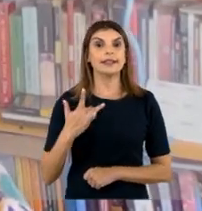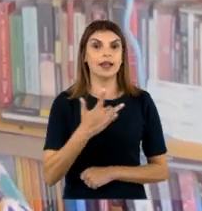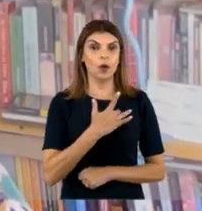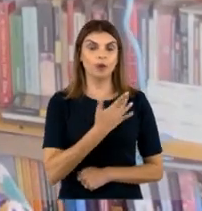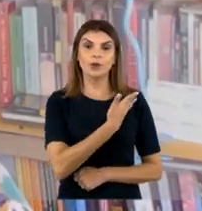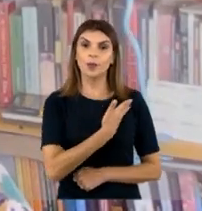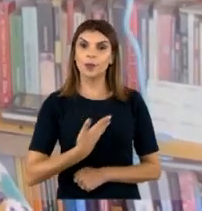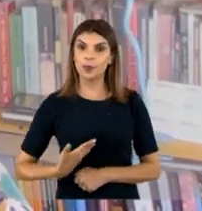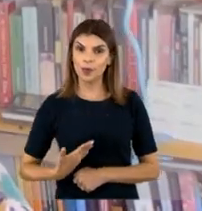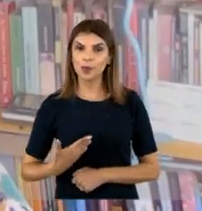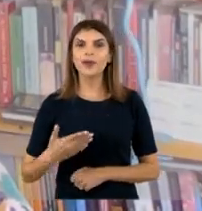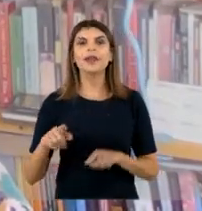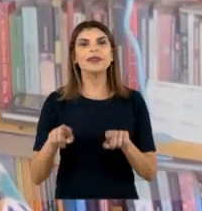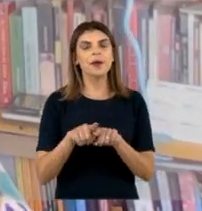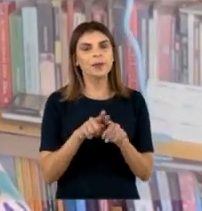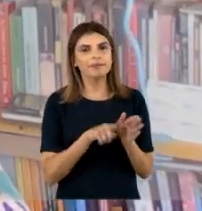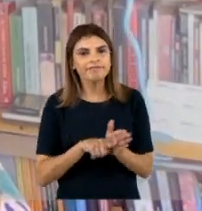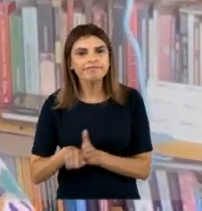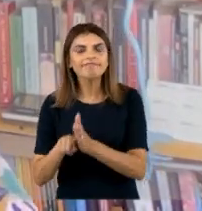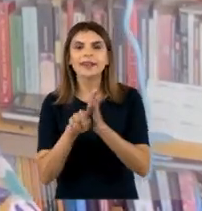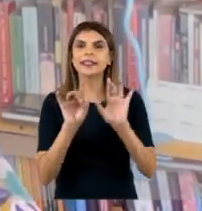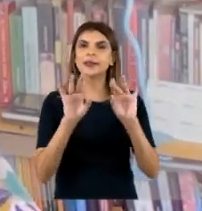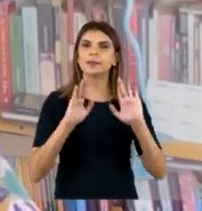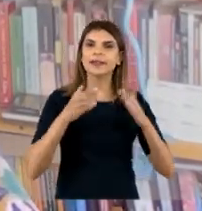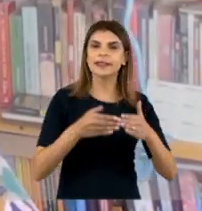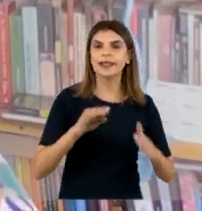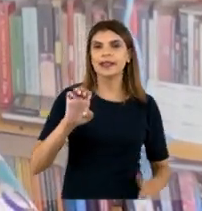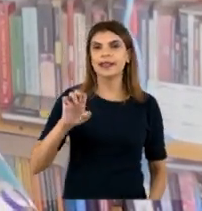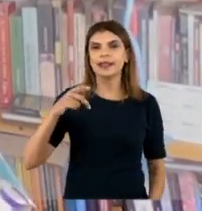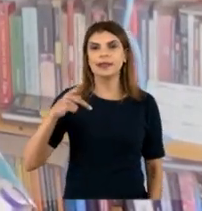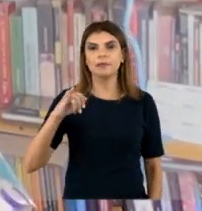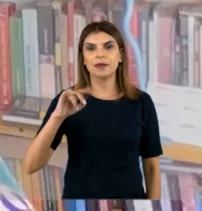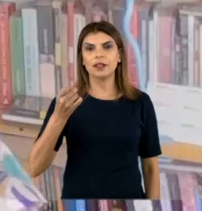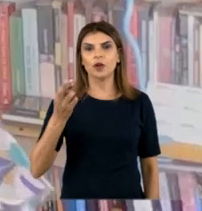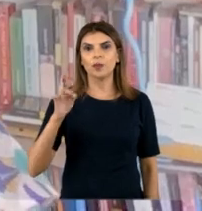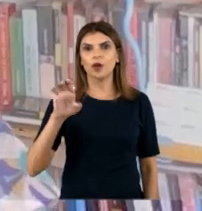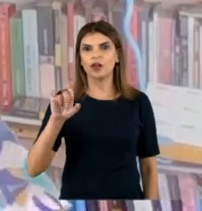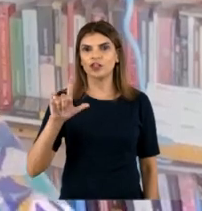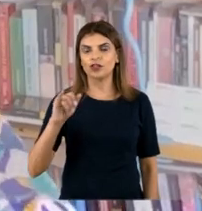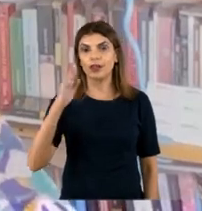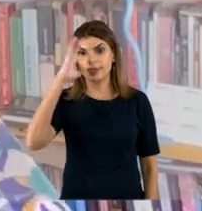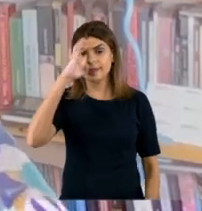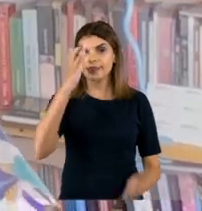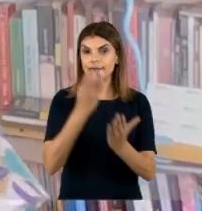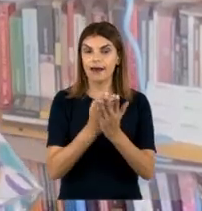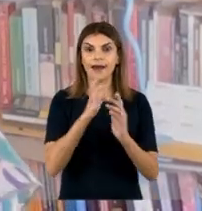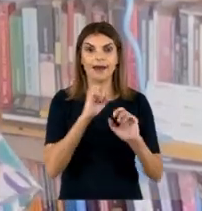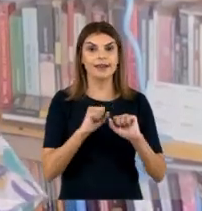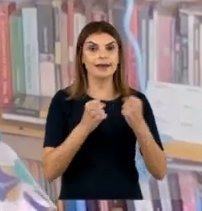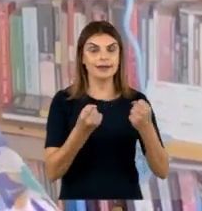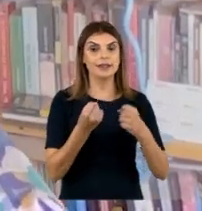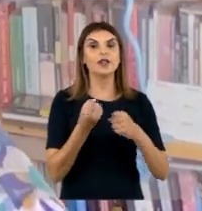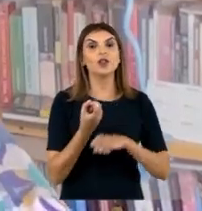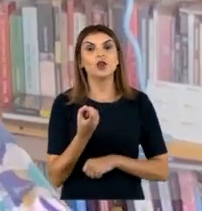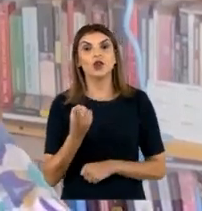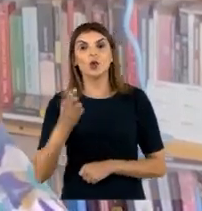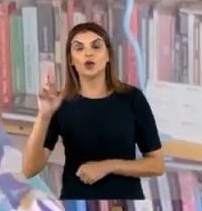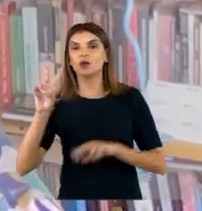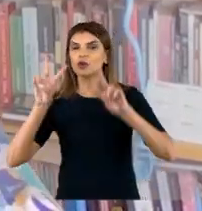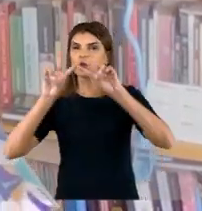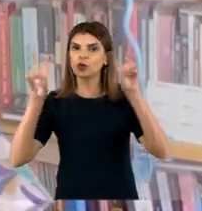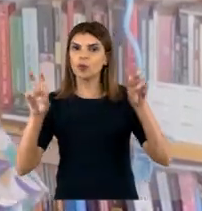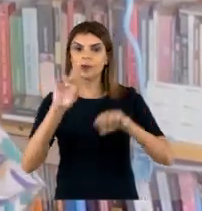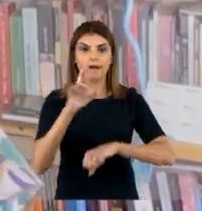pública e com concentração em epidemiologia. Fiz minha tese, a tese que eu defendi de doutorado foi sobre